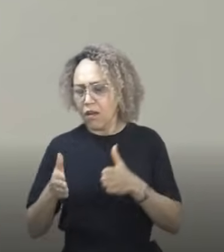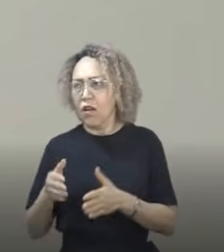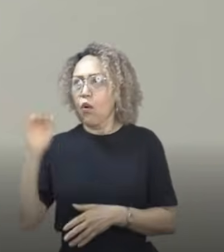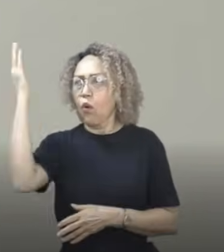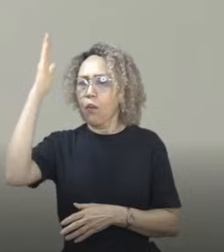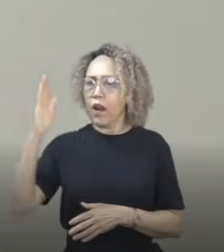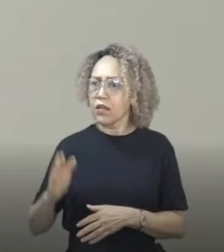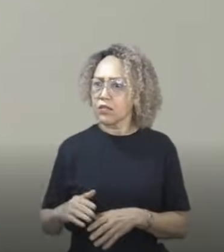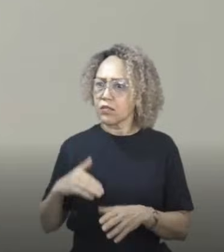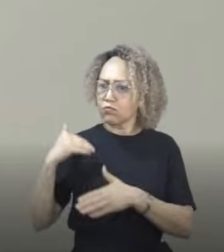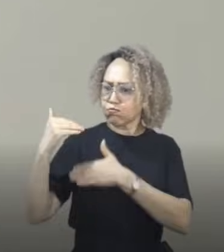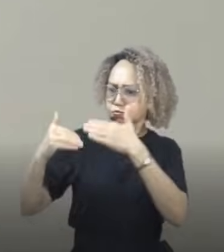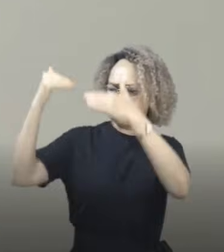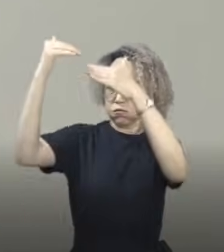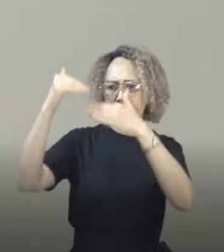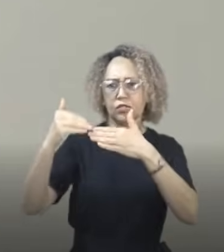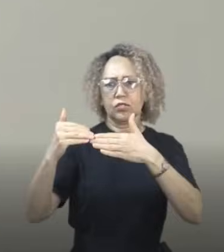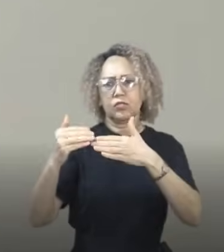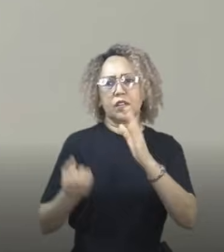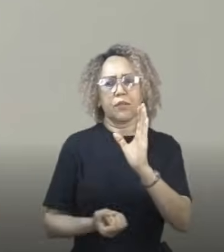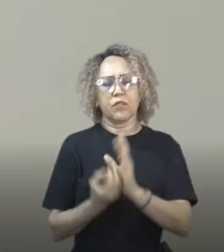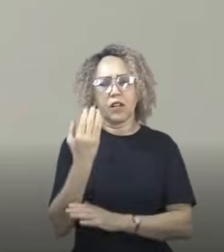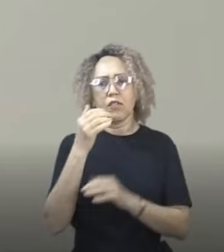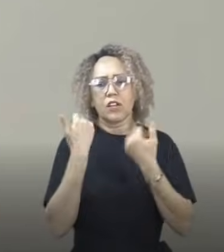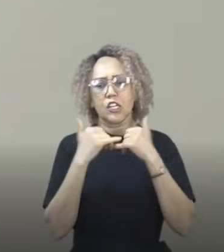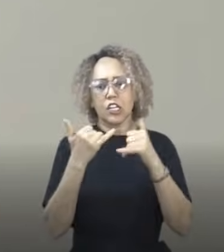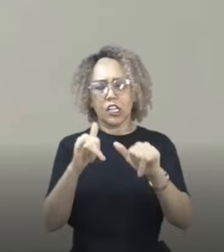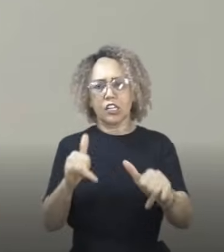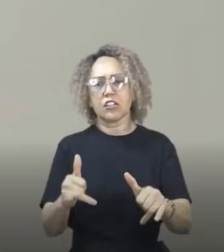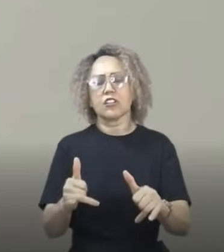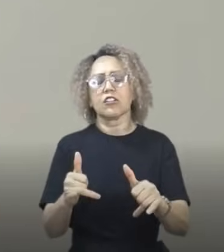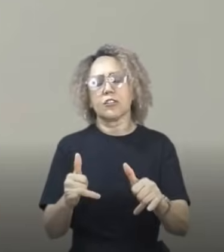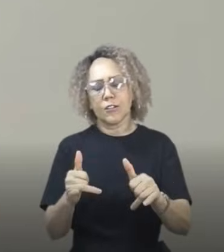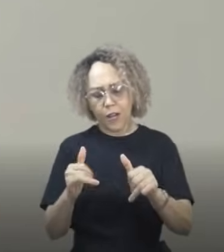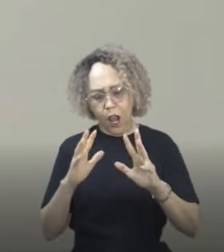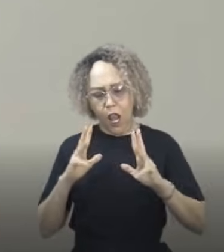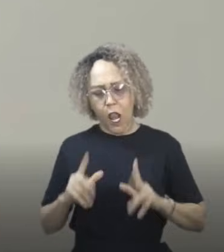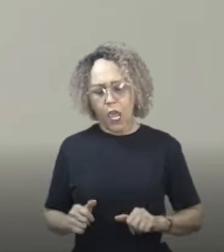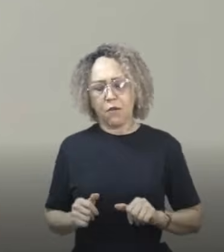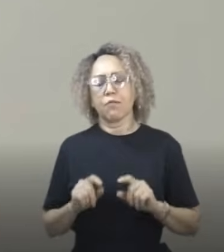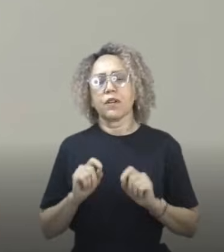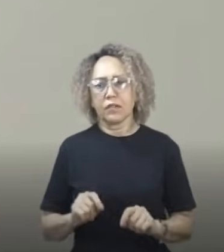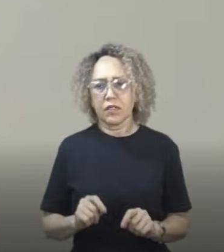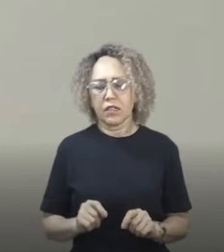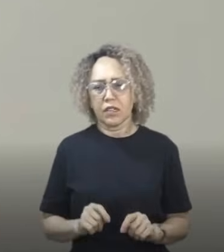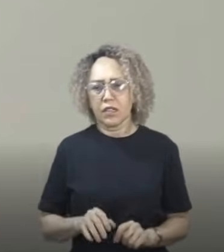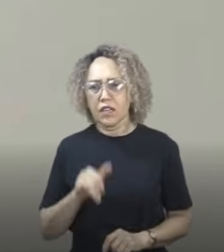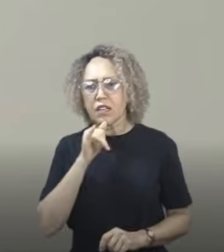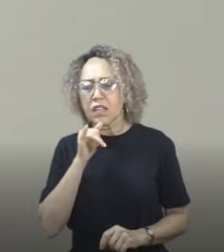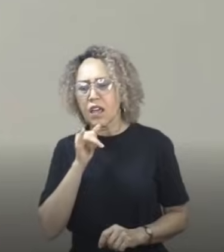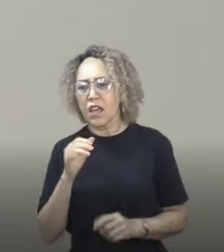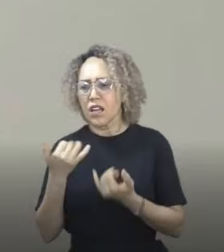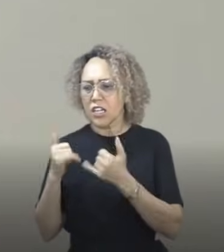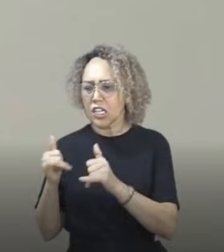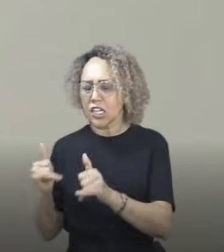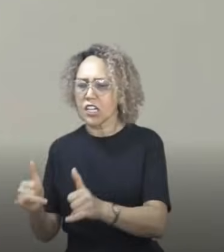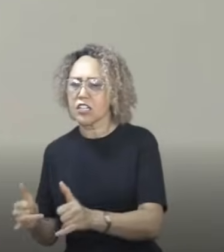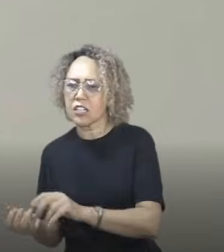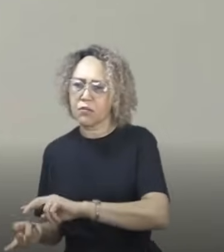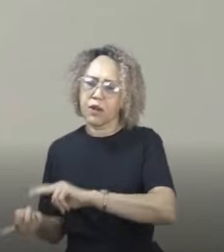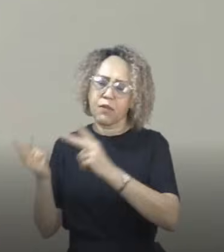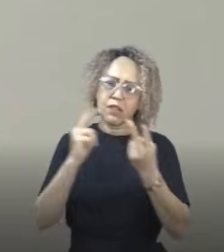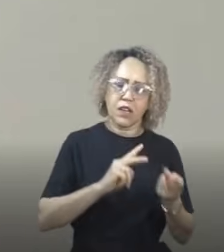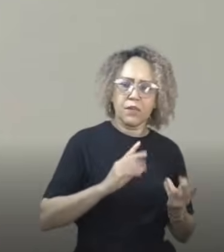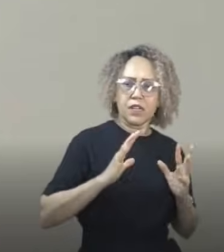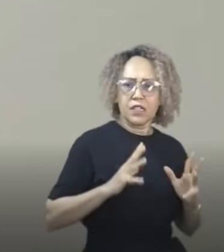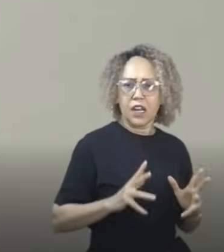energia renovável, tá? E esse exemplo, né, de fazer essa transição energética, ela é fundamental,